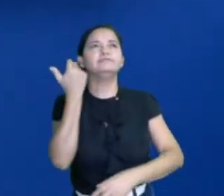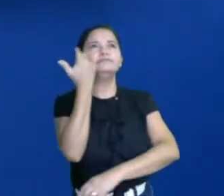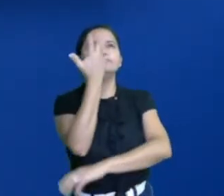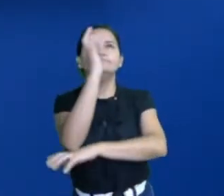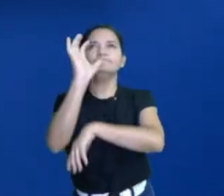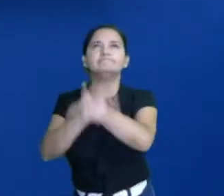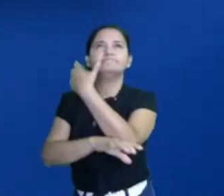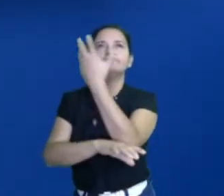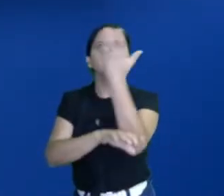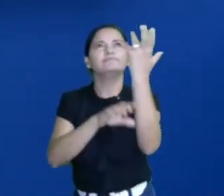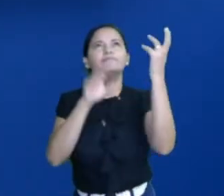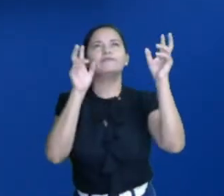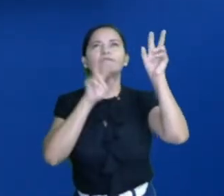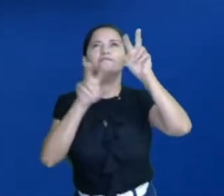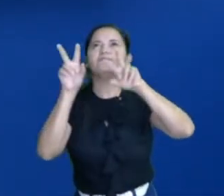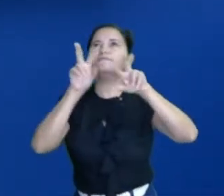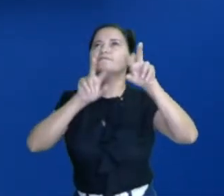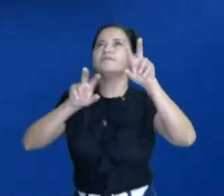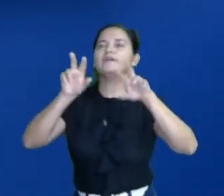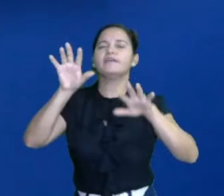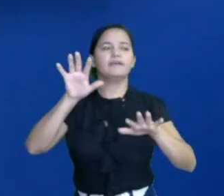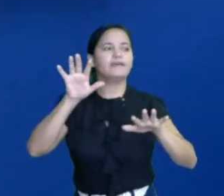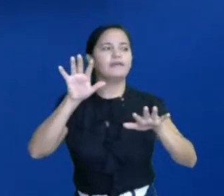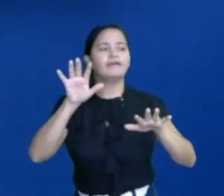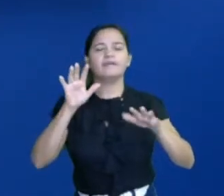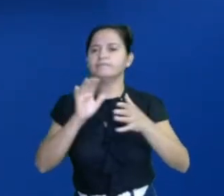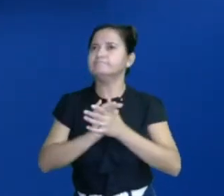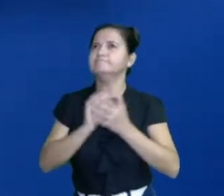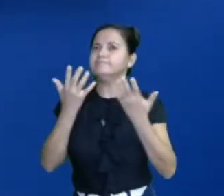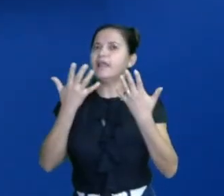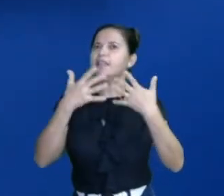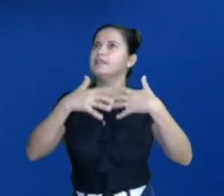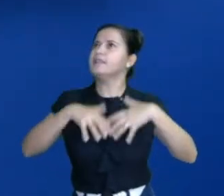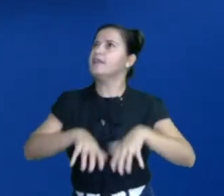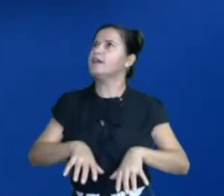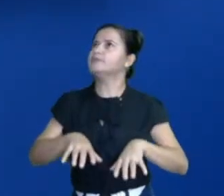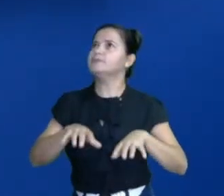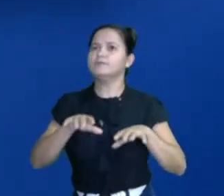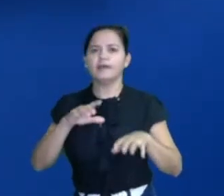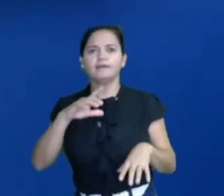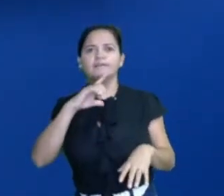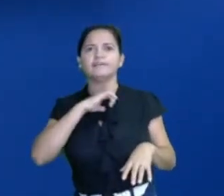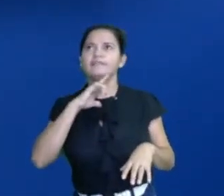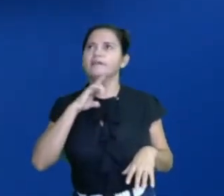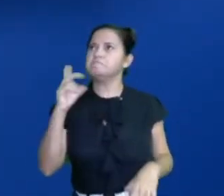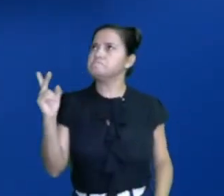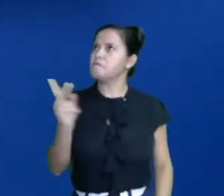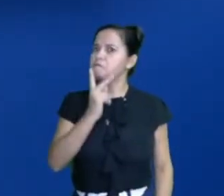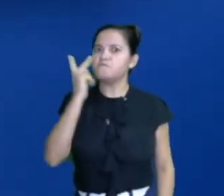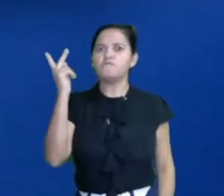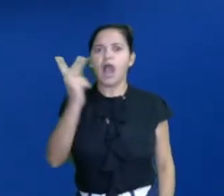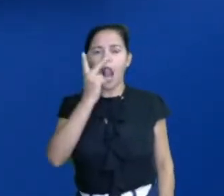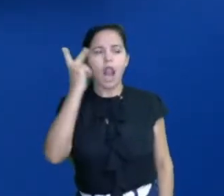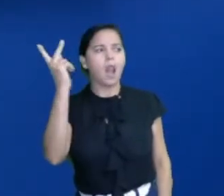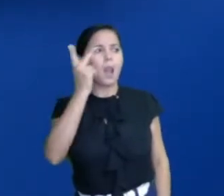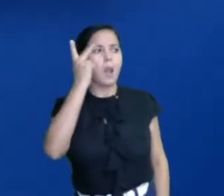naturais. Refere-se a um bem natural que, dado o seu valor em termos